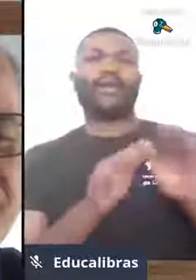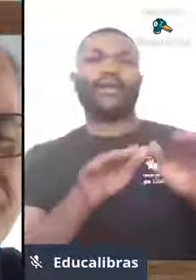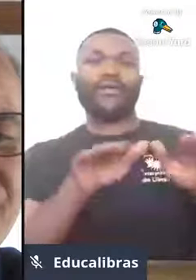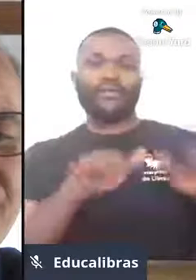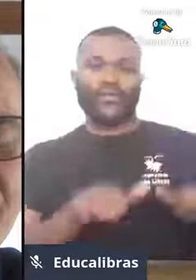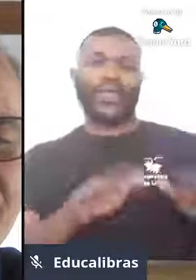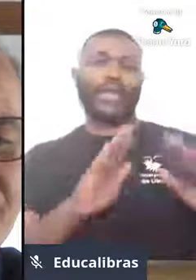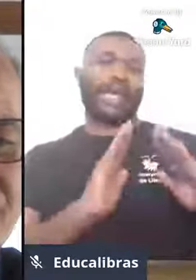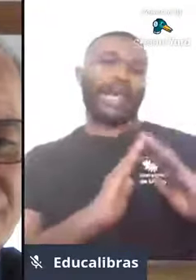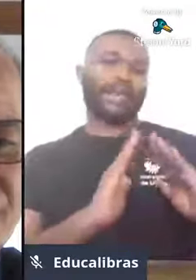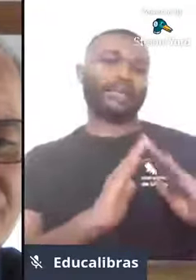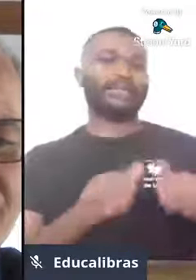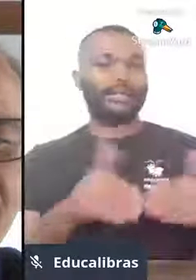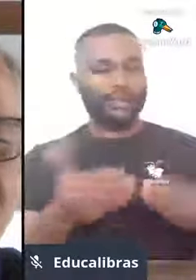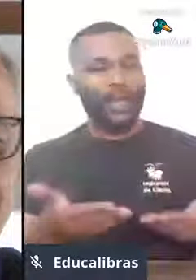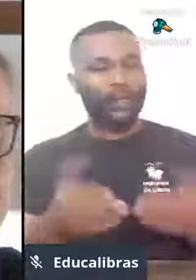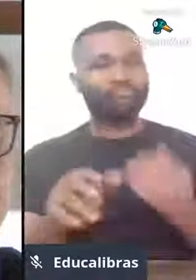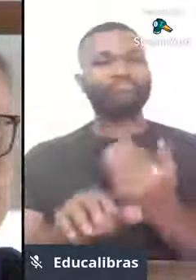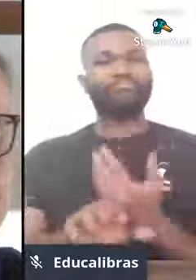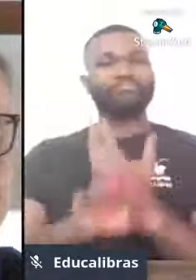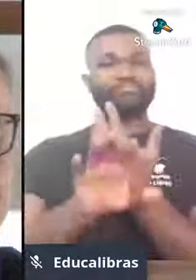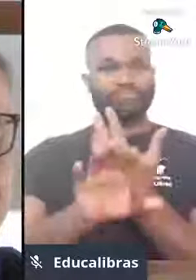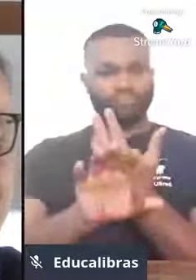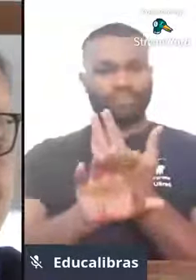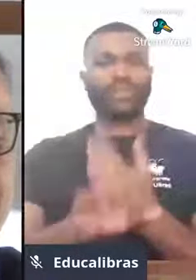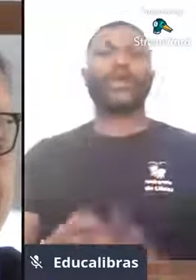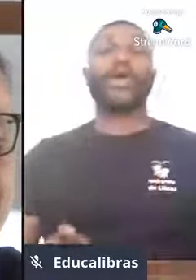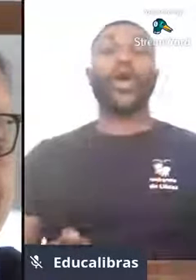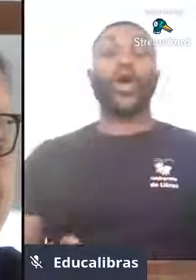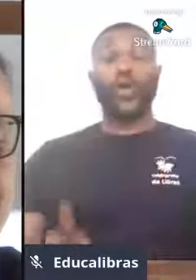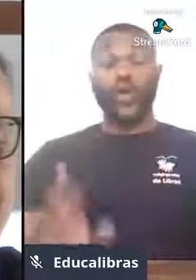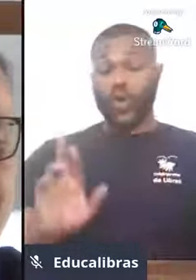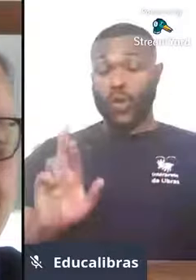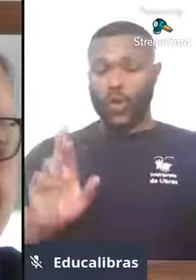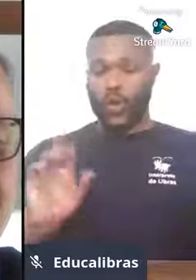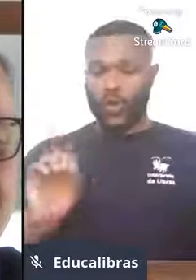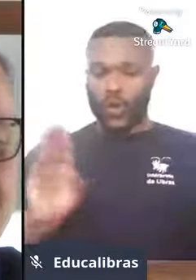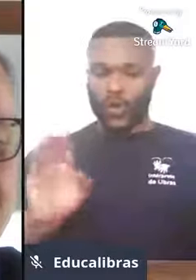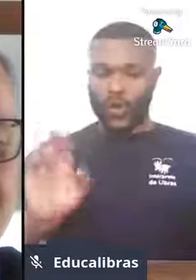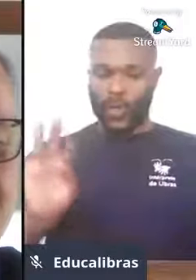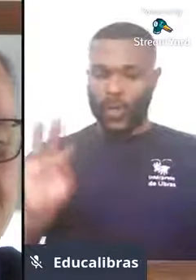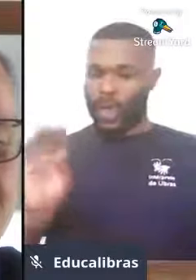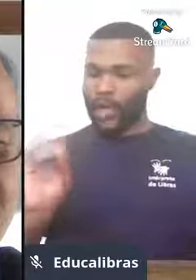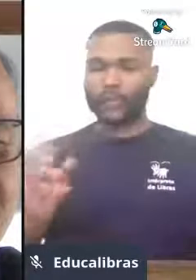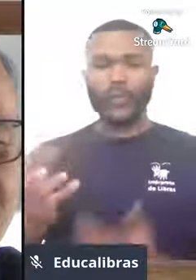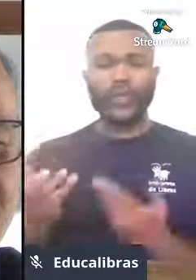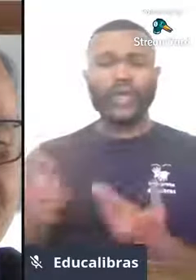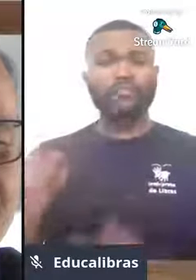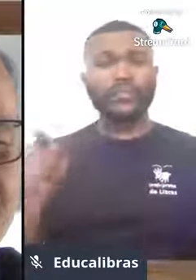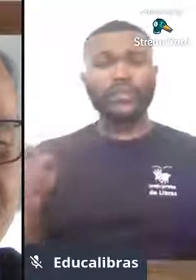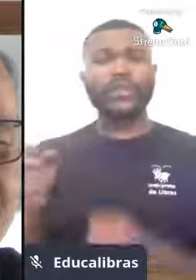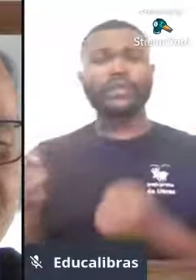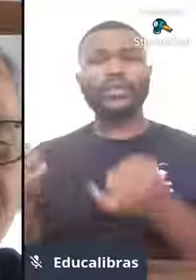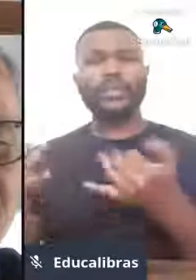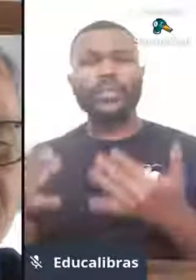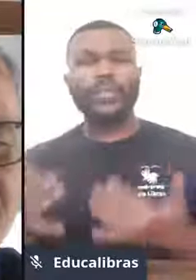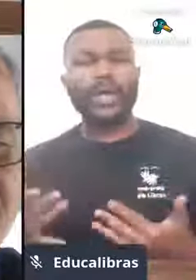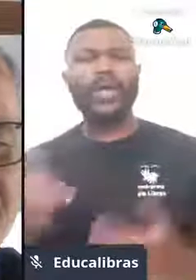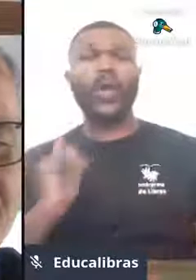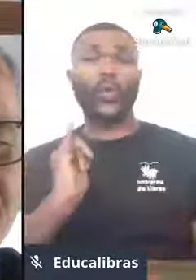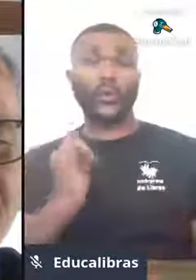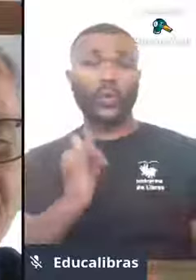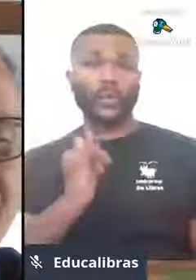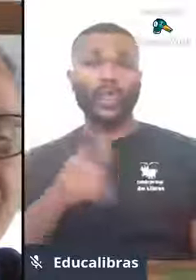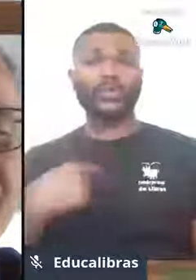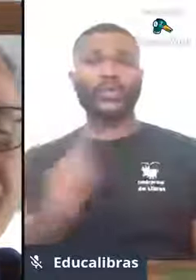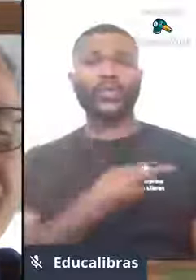casa. Bom, Roberto, para começar, eu queria que você dissesse o seguinte: você contasse, antes da gente entrar nas